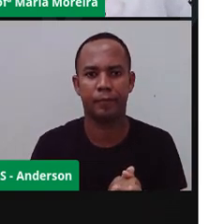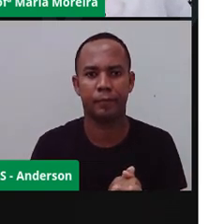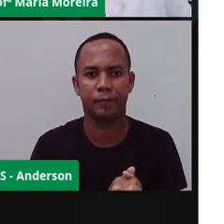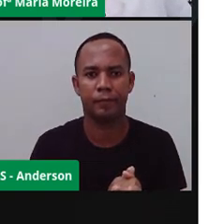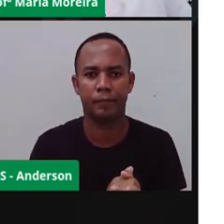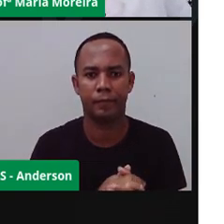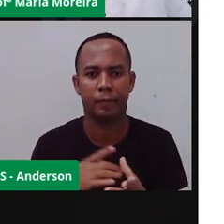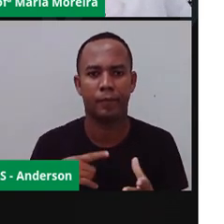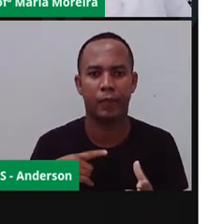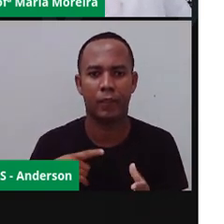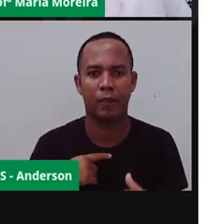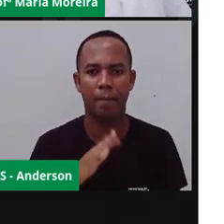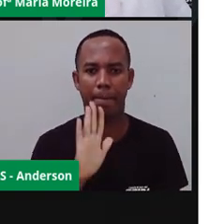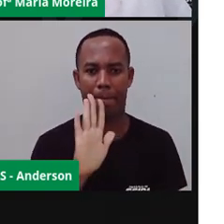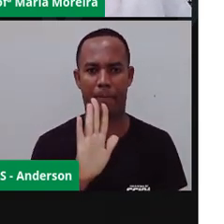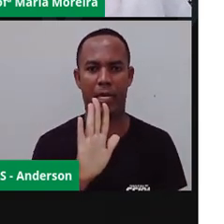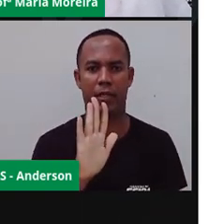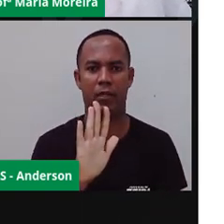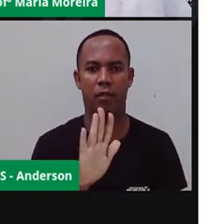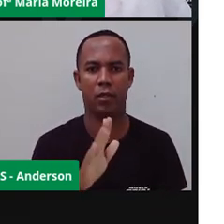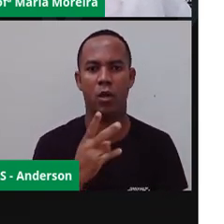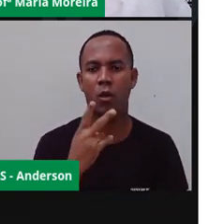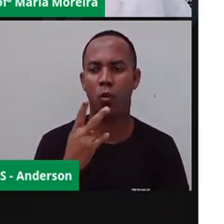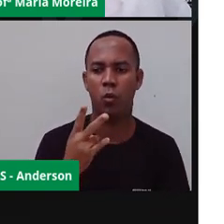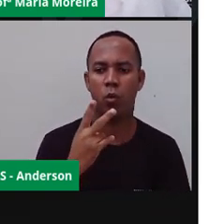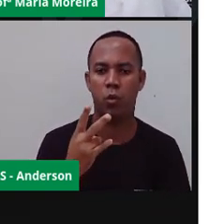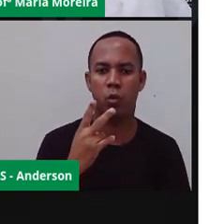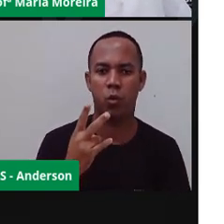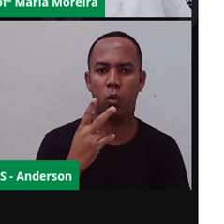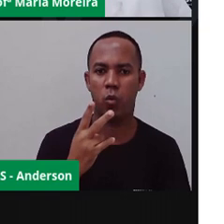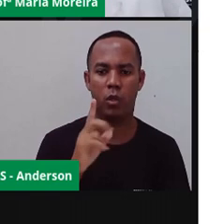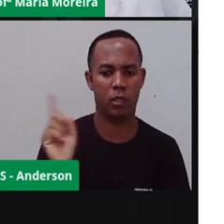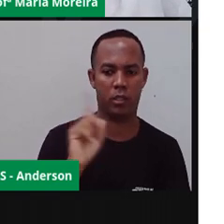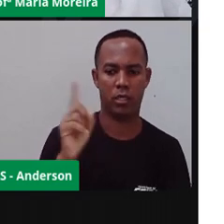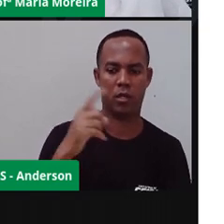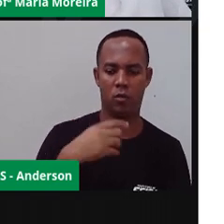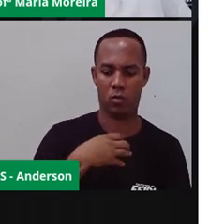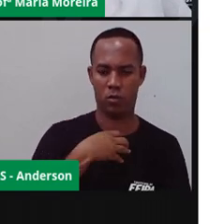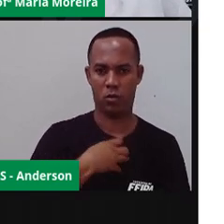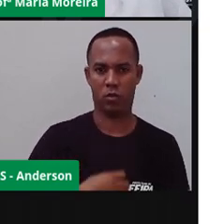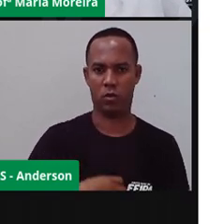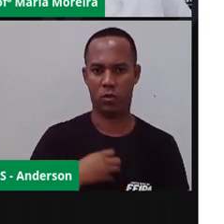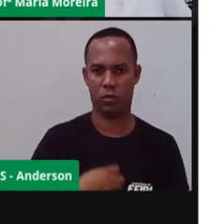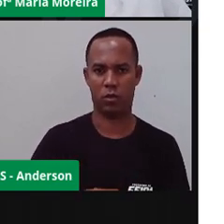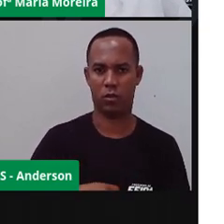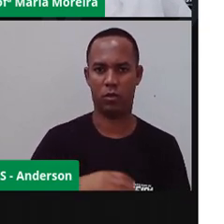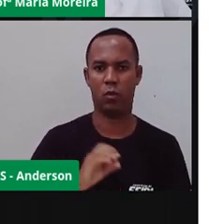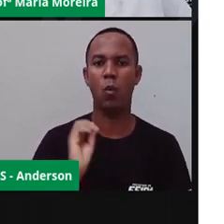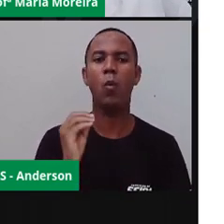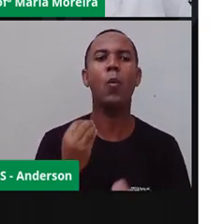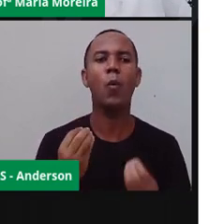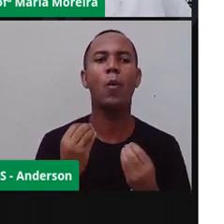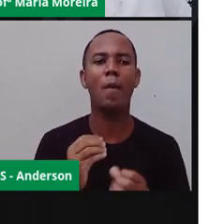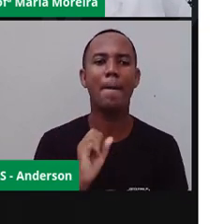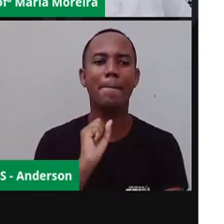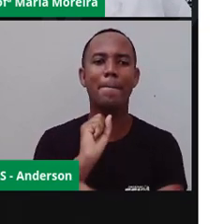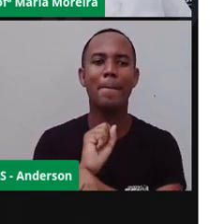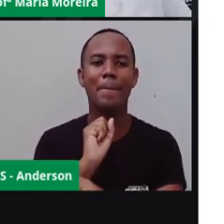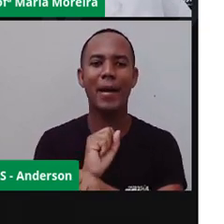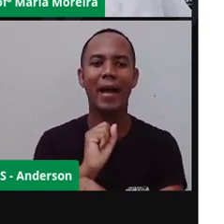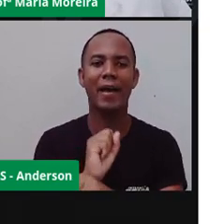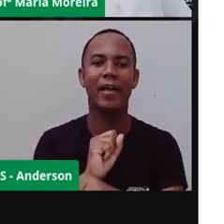E aí ele tem: pare, não fume. O cigarro vai destruir os seus pulmões. É irônico você dizer para alguém: